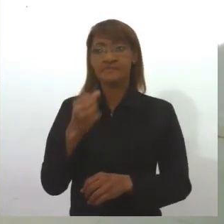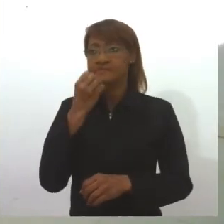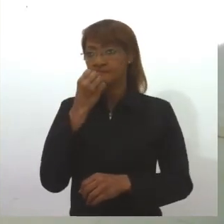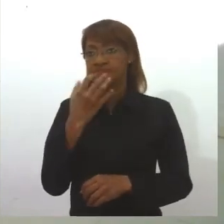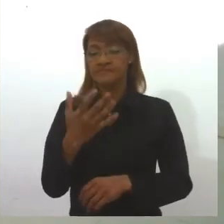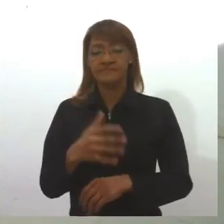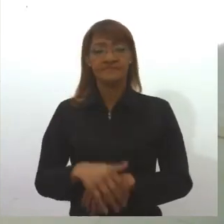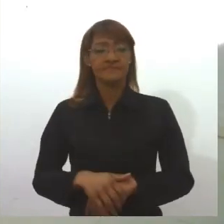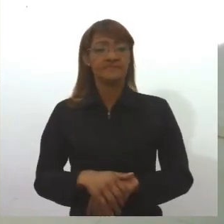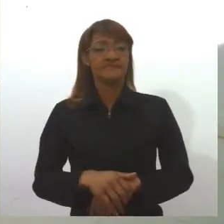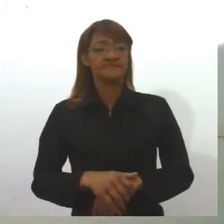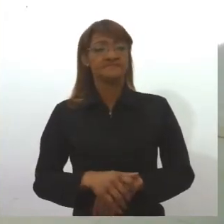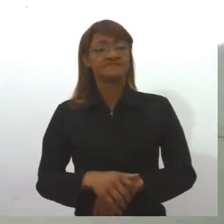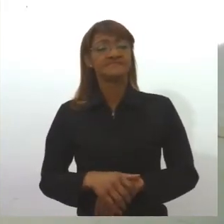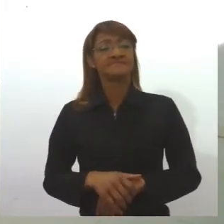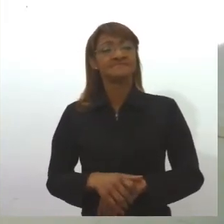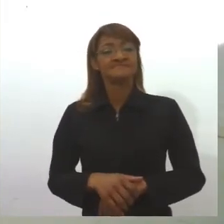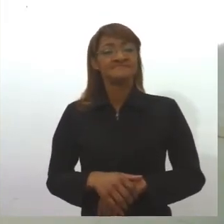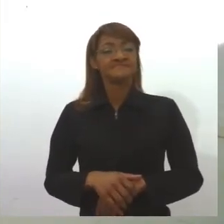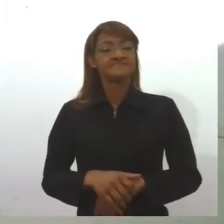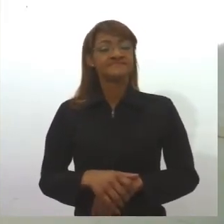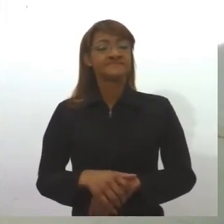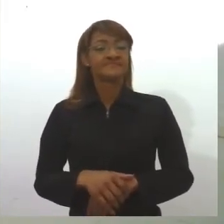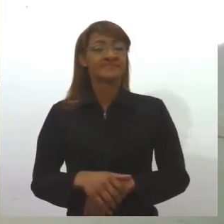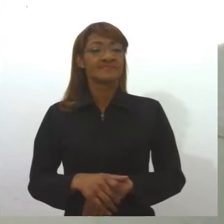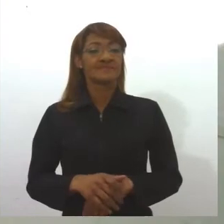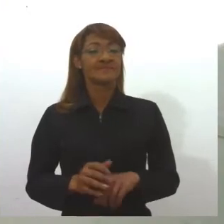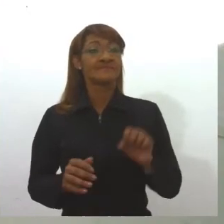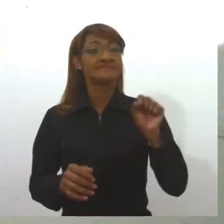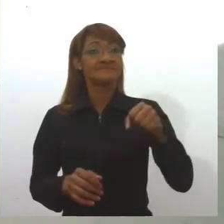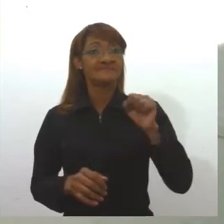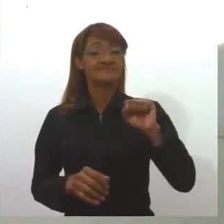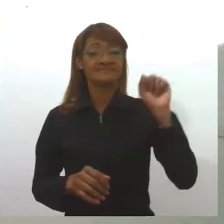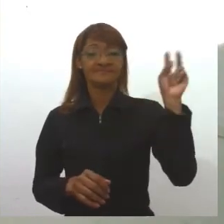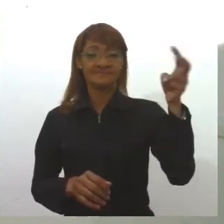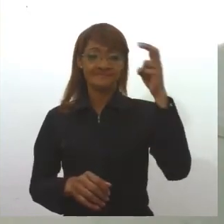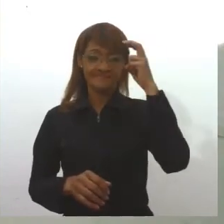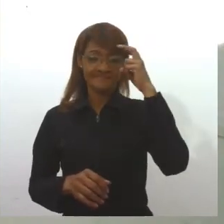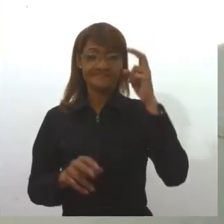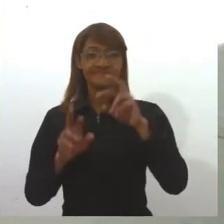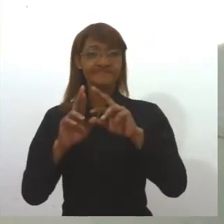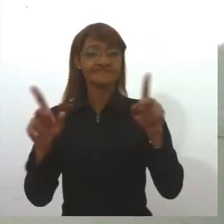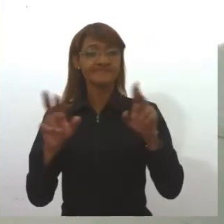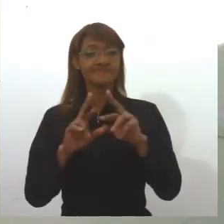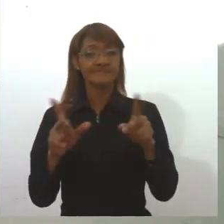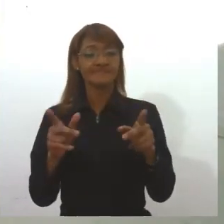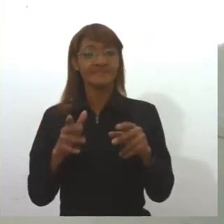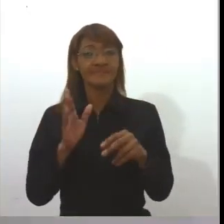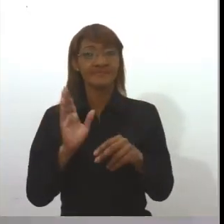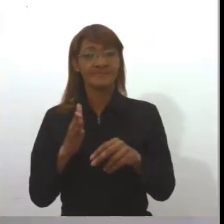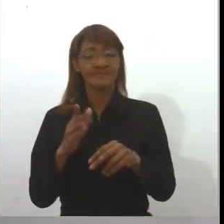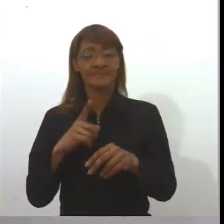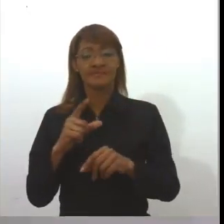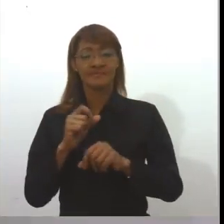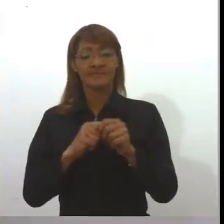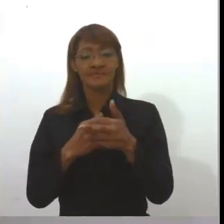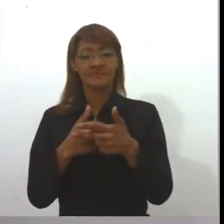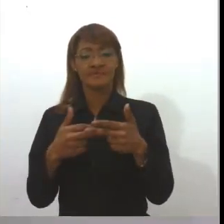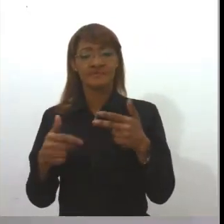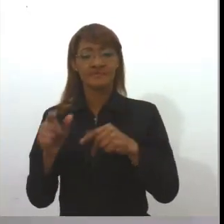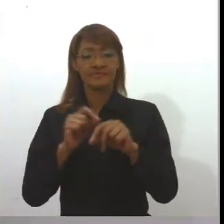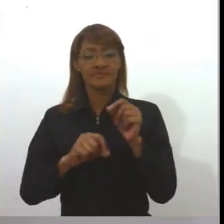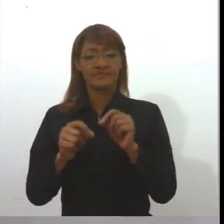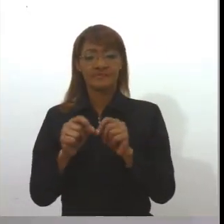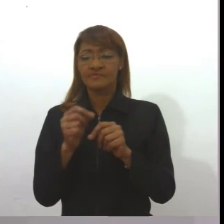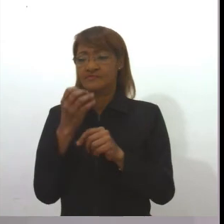Exato. Então, a gente tem uma cultura aqui no Brasil de memes, né, com a NASA, de quando alguém cria uma coisa bem